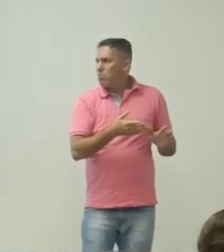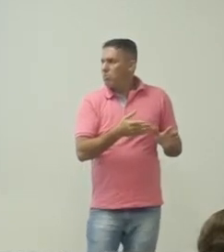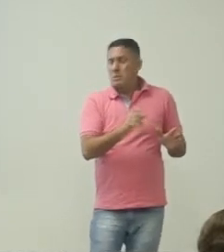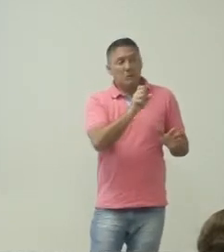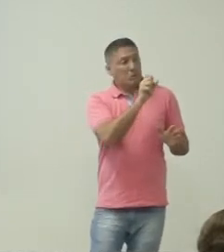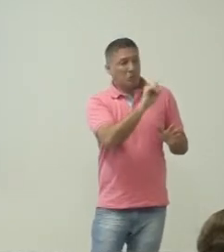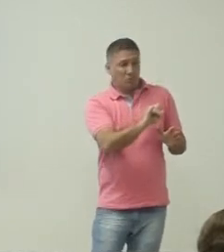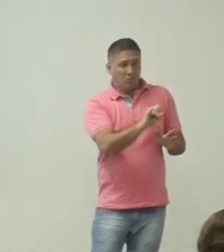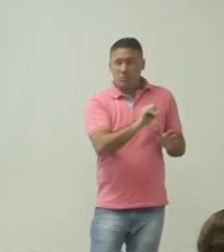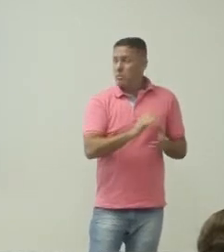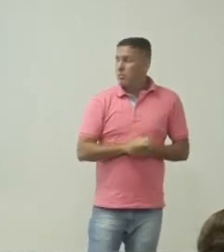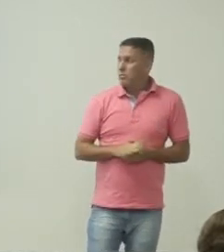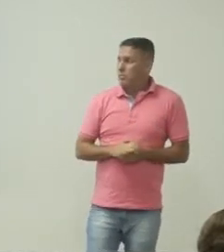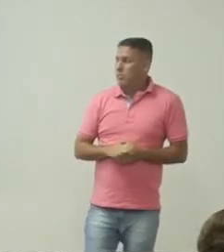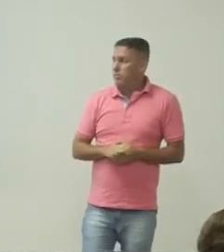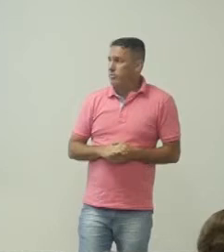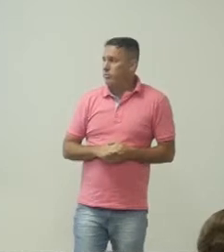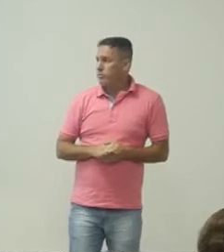se